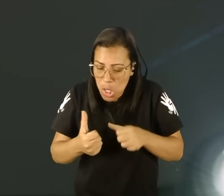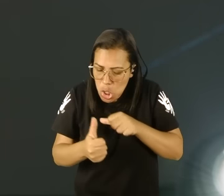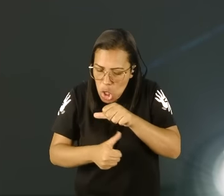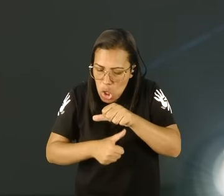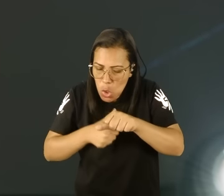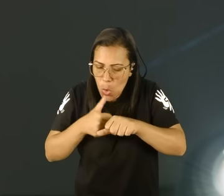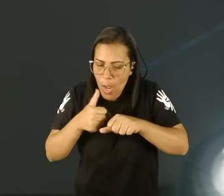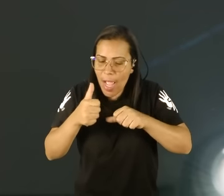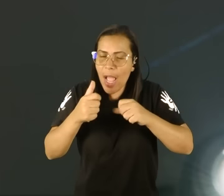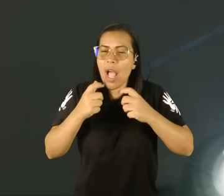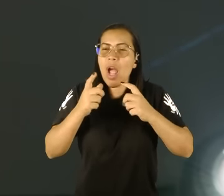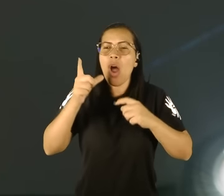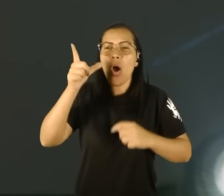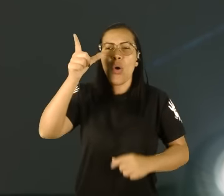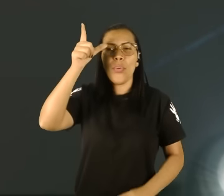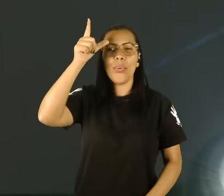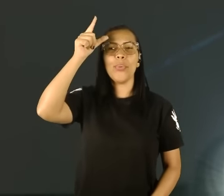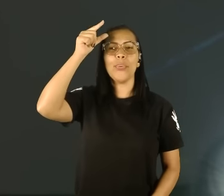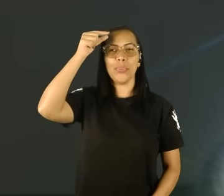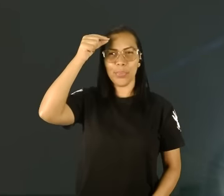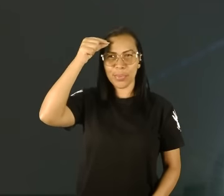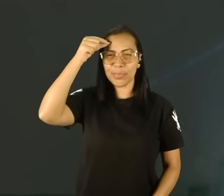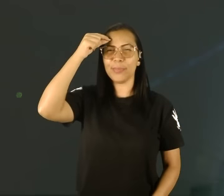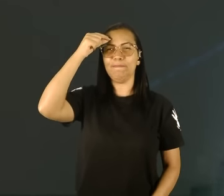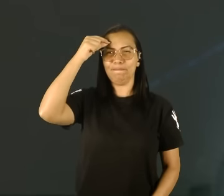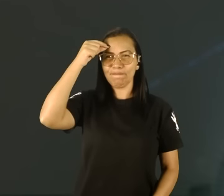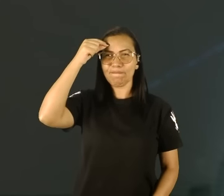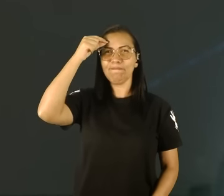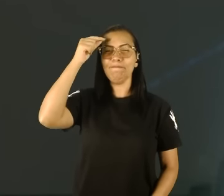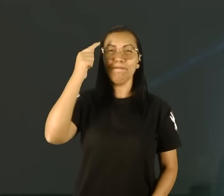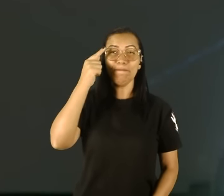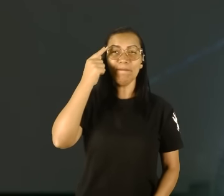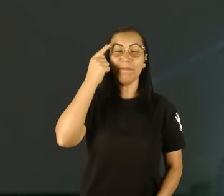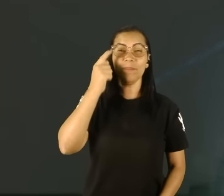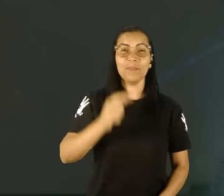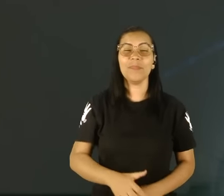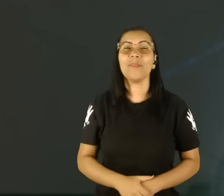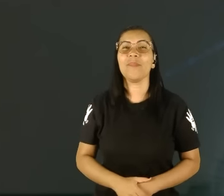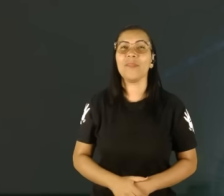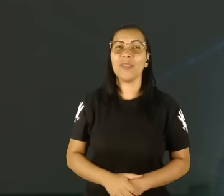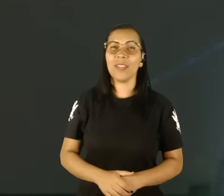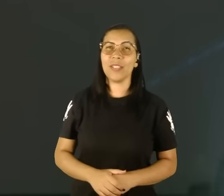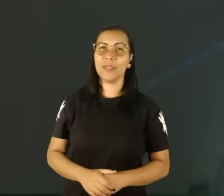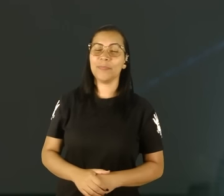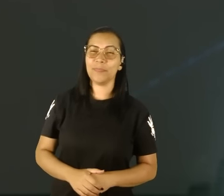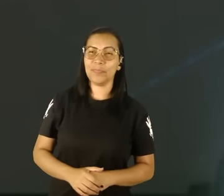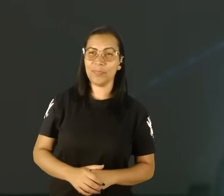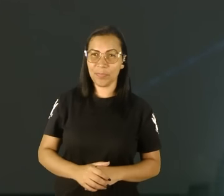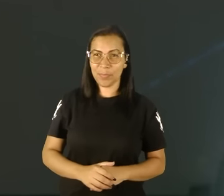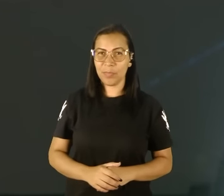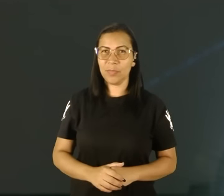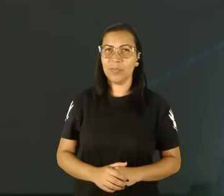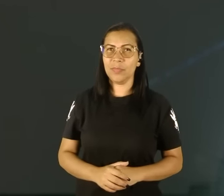Simeão, Levi, Judá, Dan, Naftali, Aser, Isacar, Zebulon, José e Benjamim.